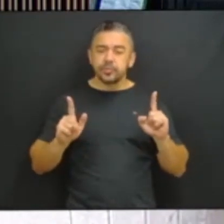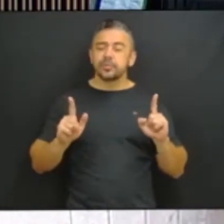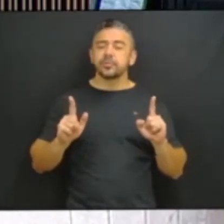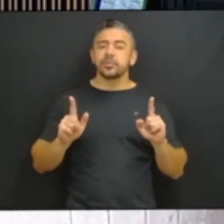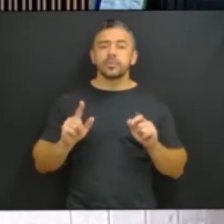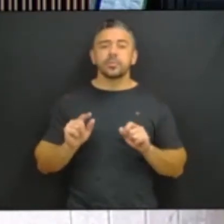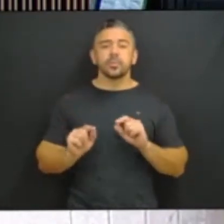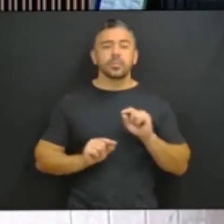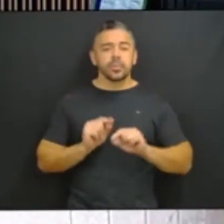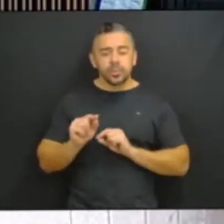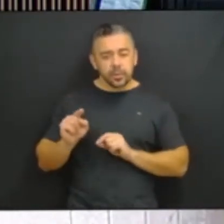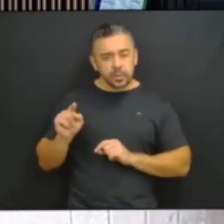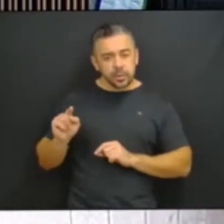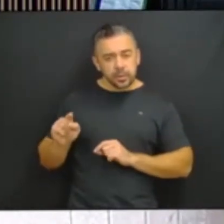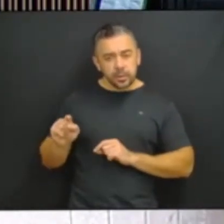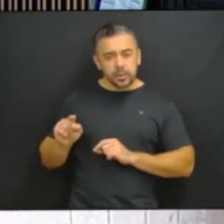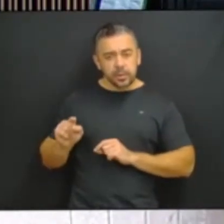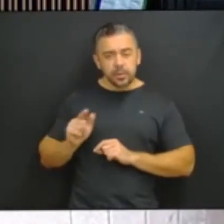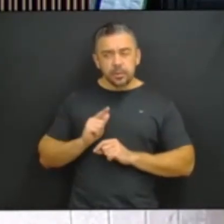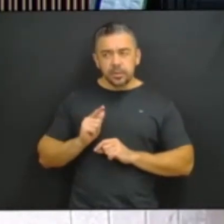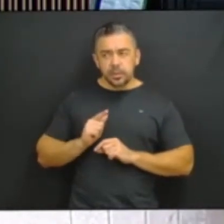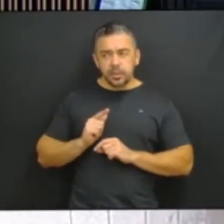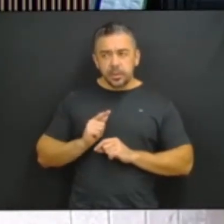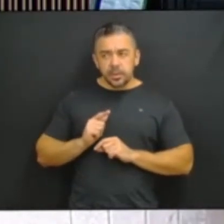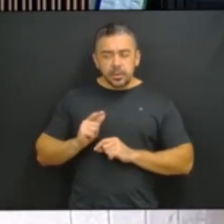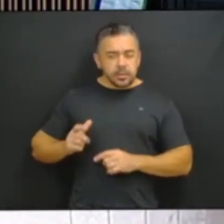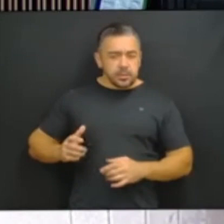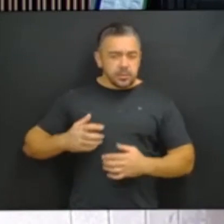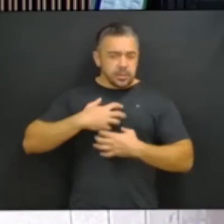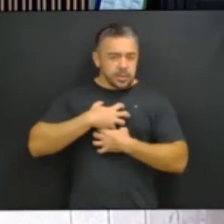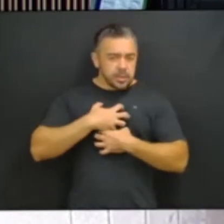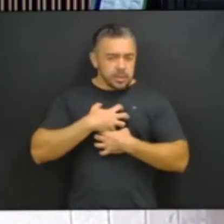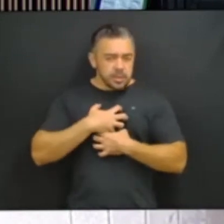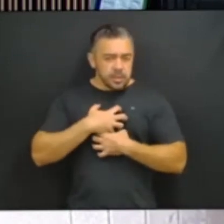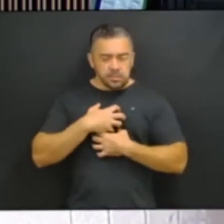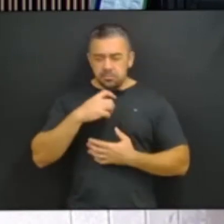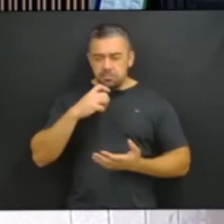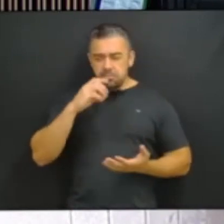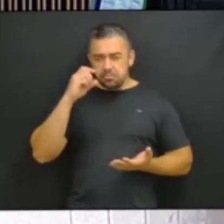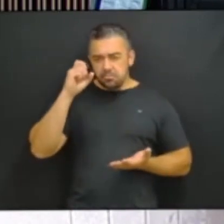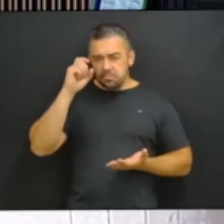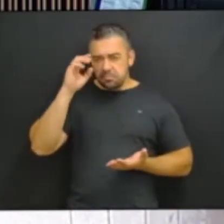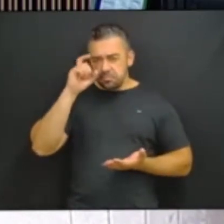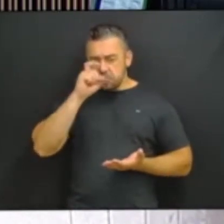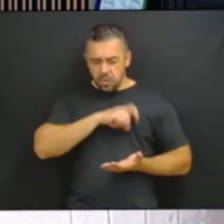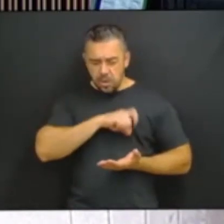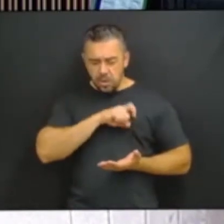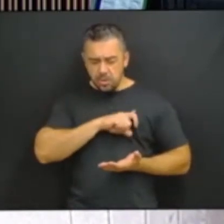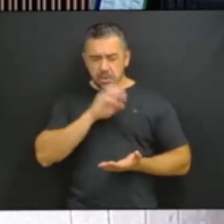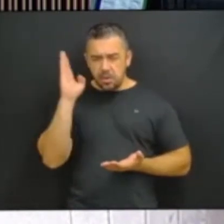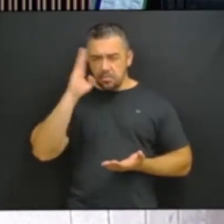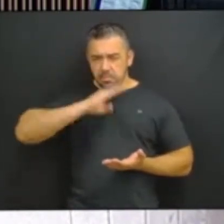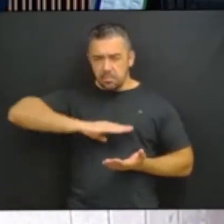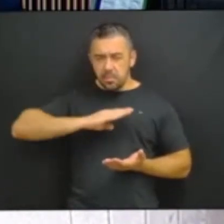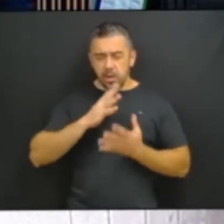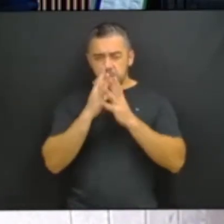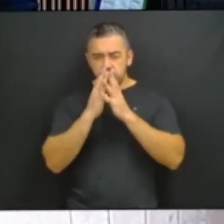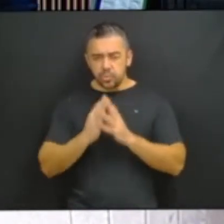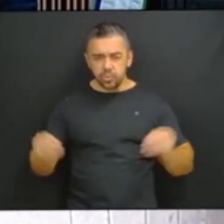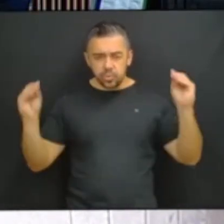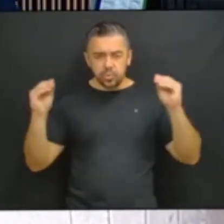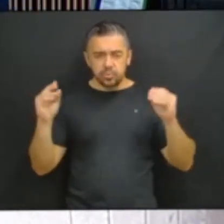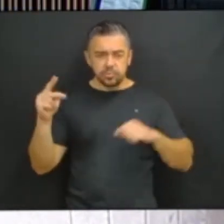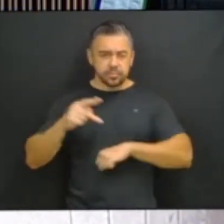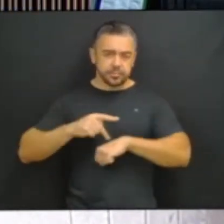que essa síndrome essa síndrome de maldade sou uma do nosso país por